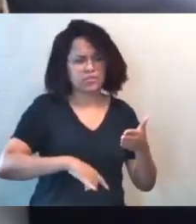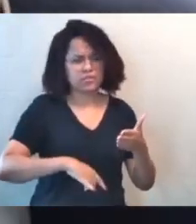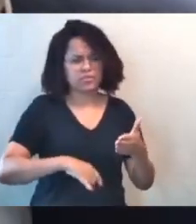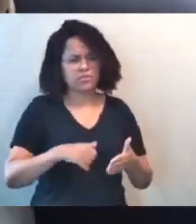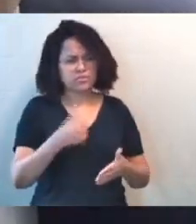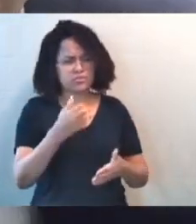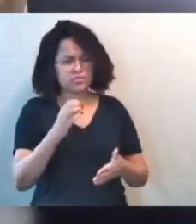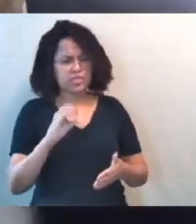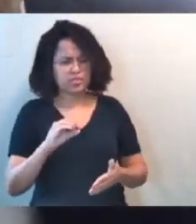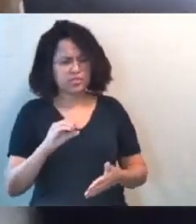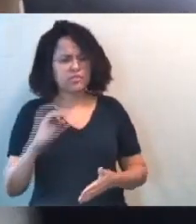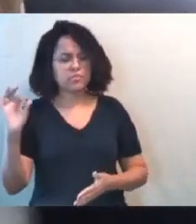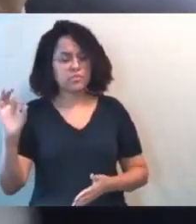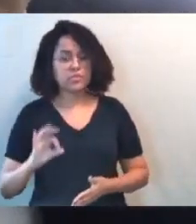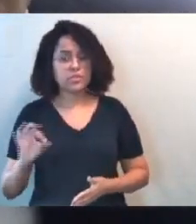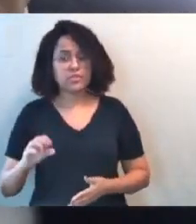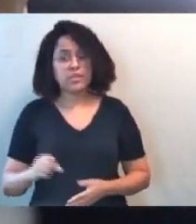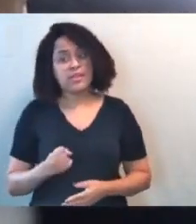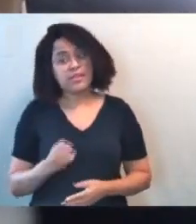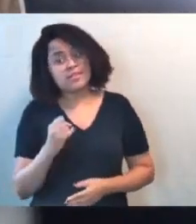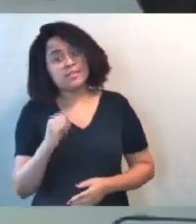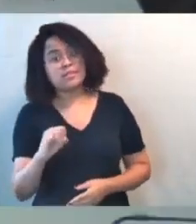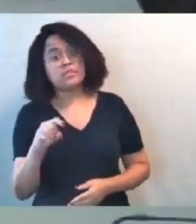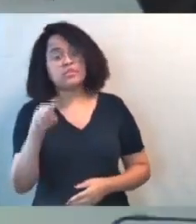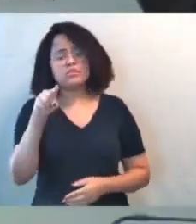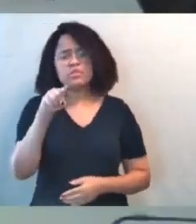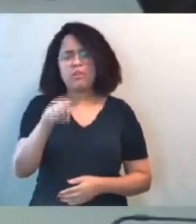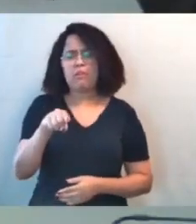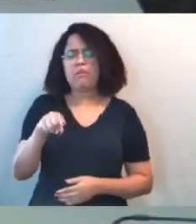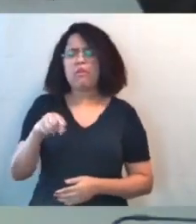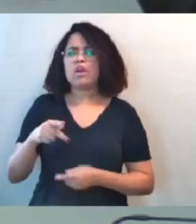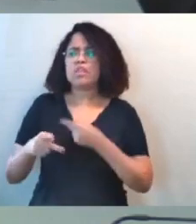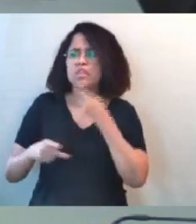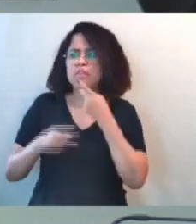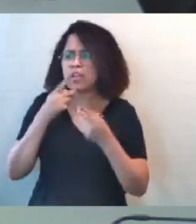Vereadora, se a senhora está falando... Então, espera aí que eu vou pegar o contrato e eu vou ler o pedaço dele aqui.